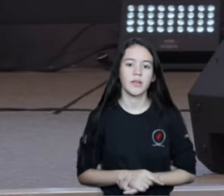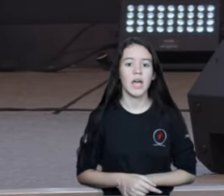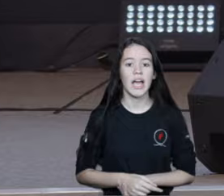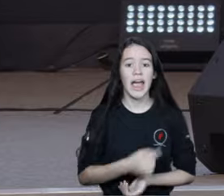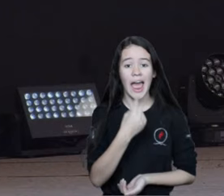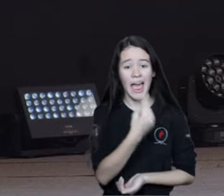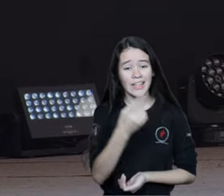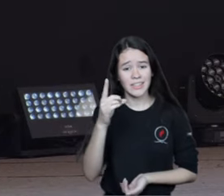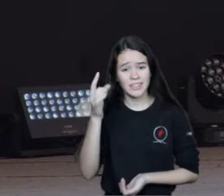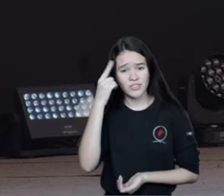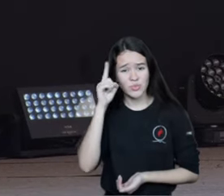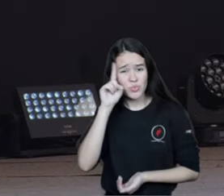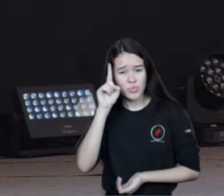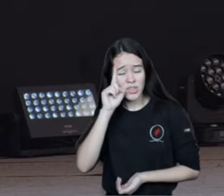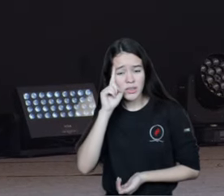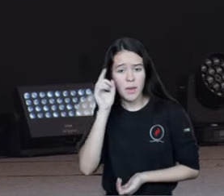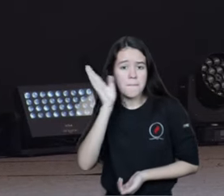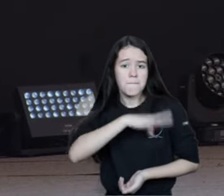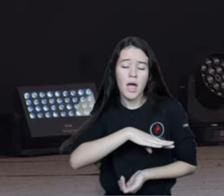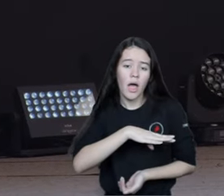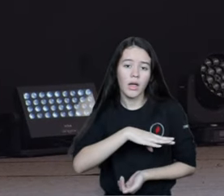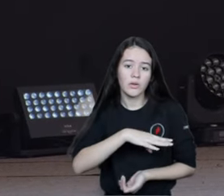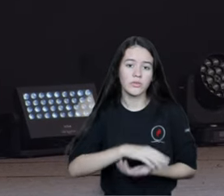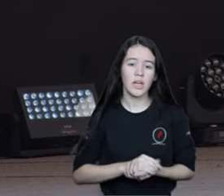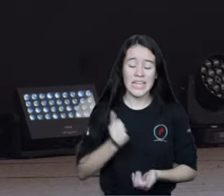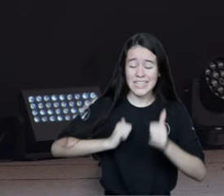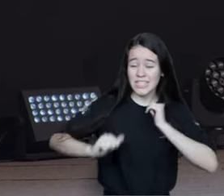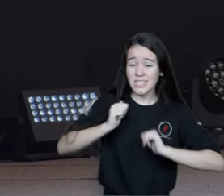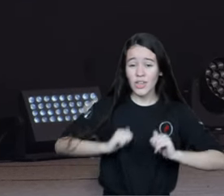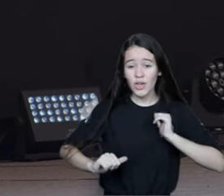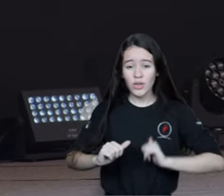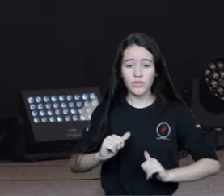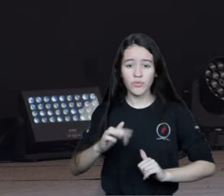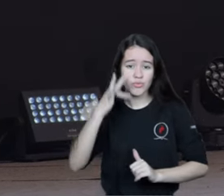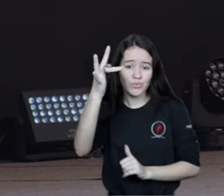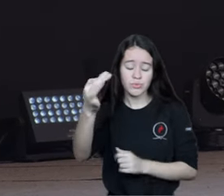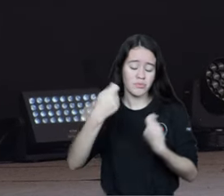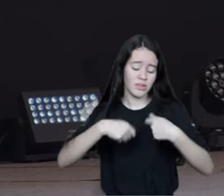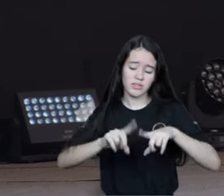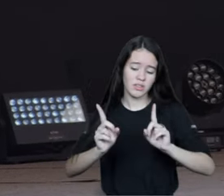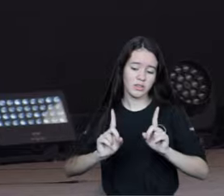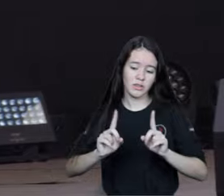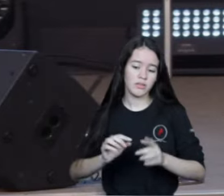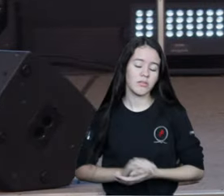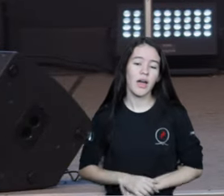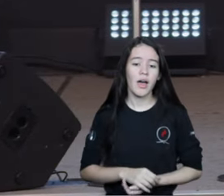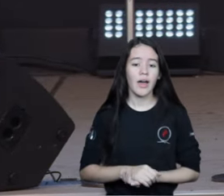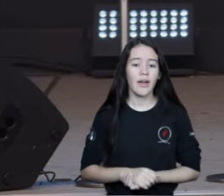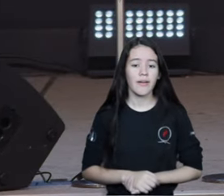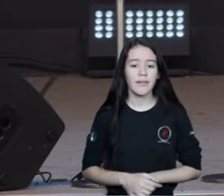a cada dia o seu próprio mal não andeis ansiosos mas basta